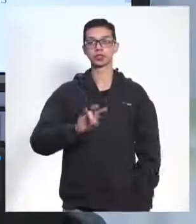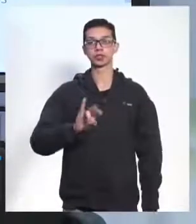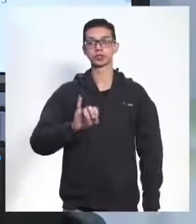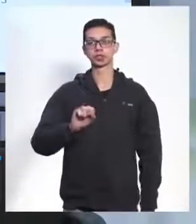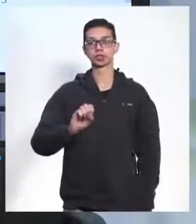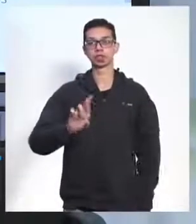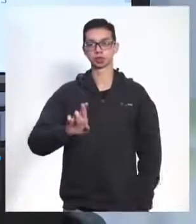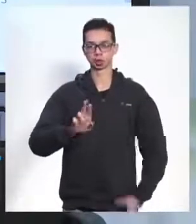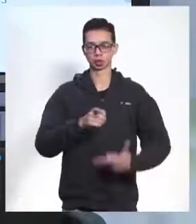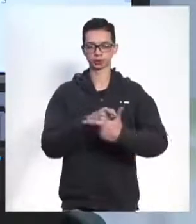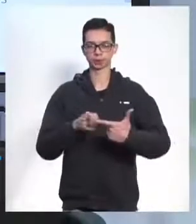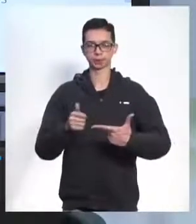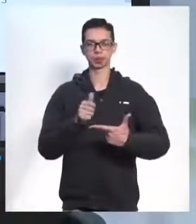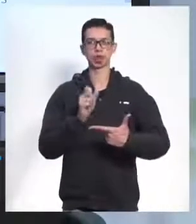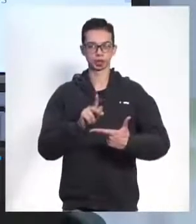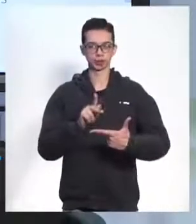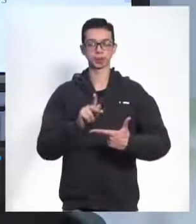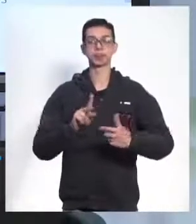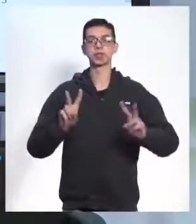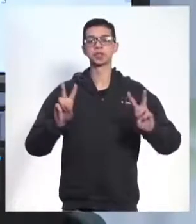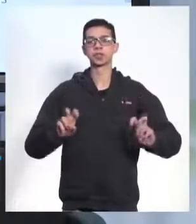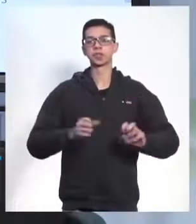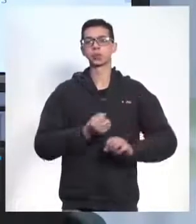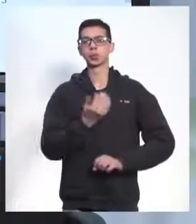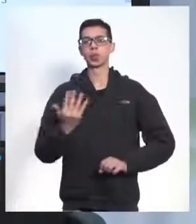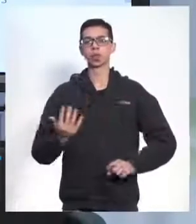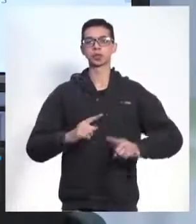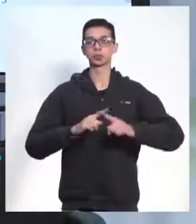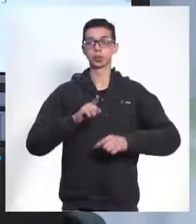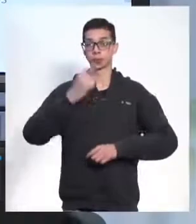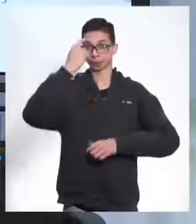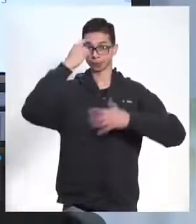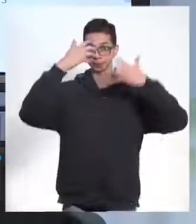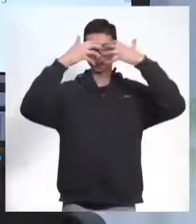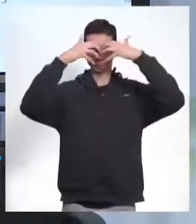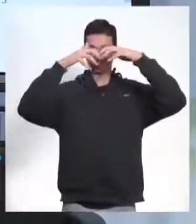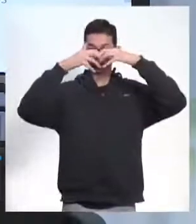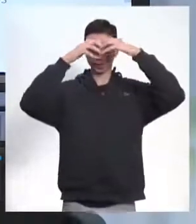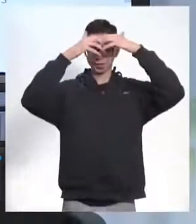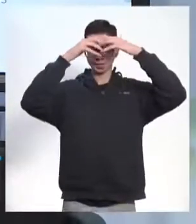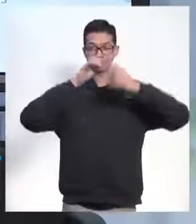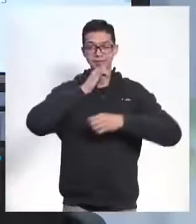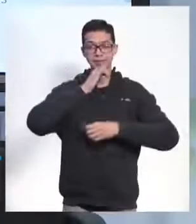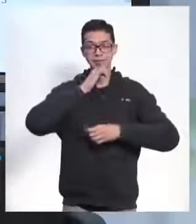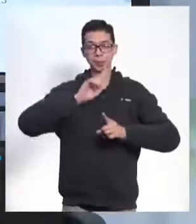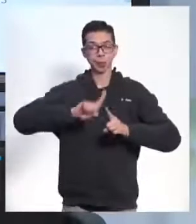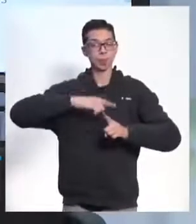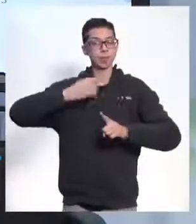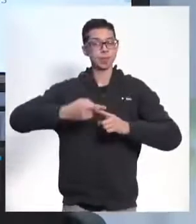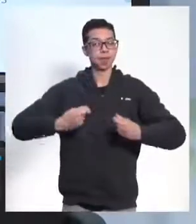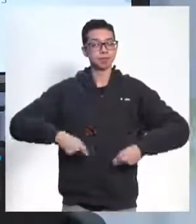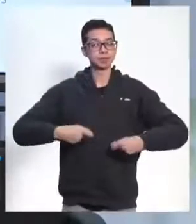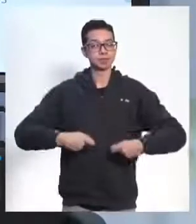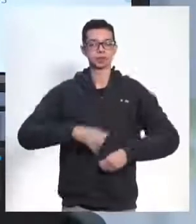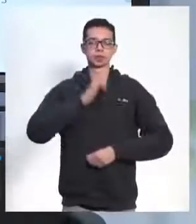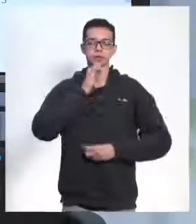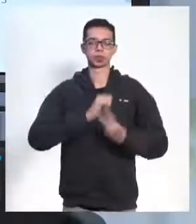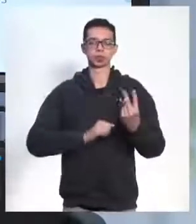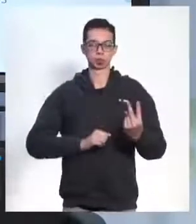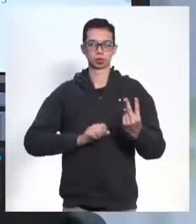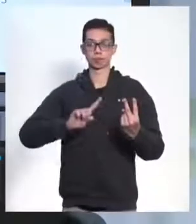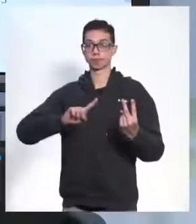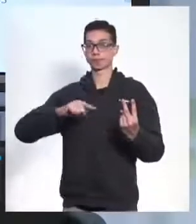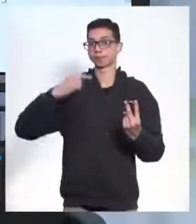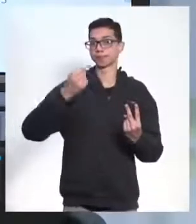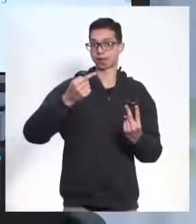múltiplos, pensa assim, tem que ser maior, pelo menos, que o valor dele. Ou seja, tem que ser maior que o 2 e maior que o 6.